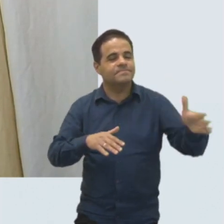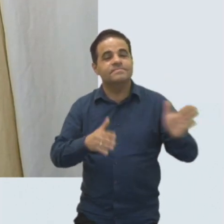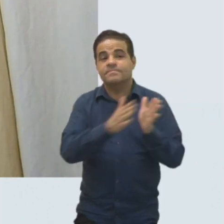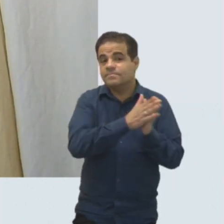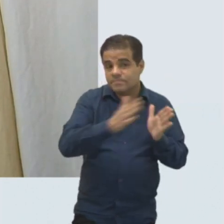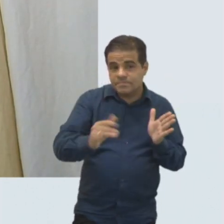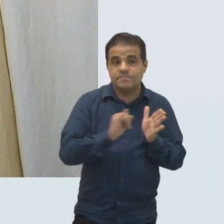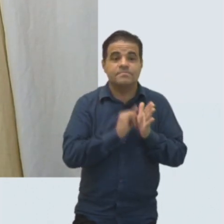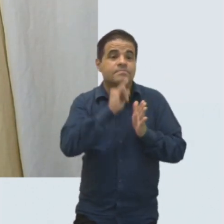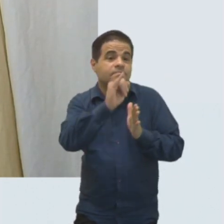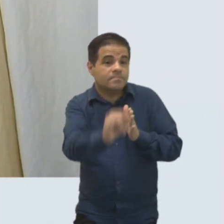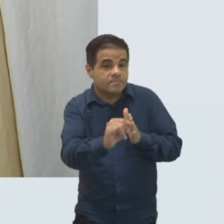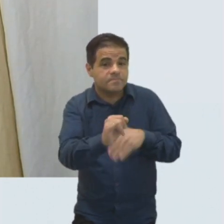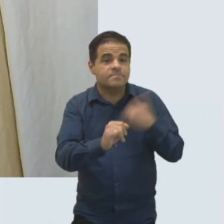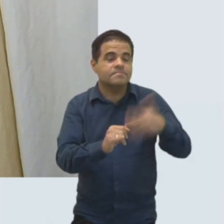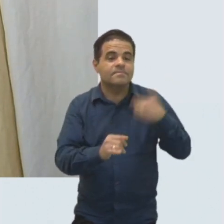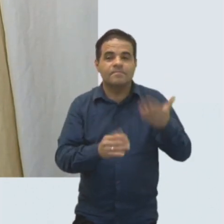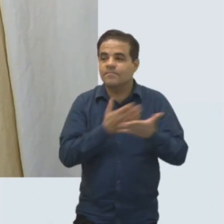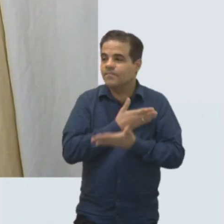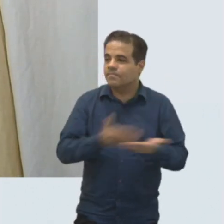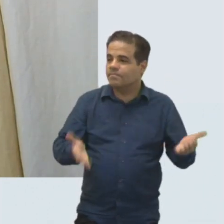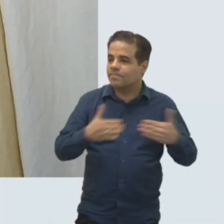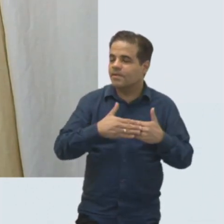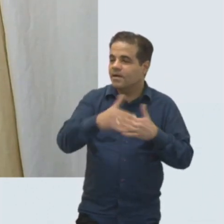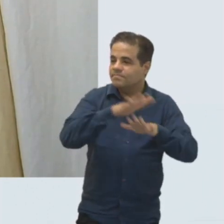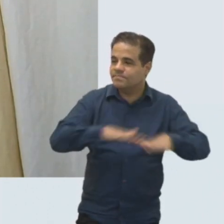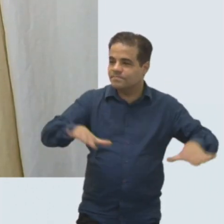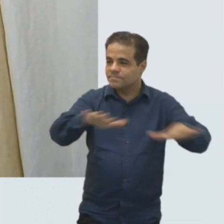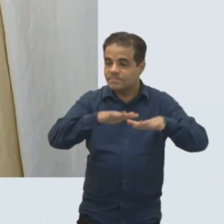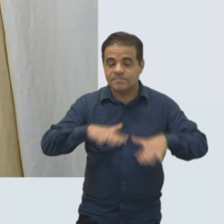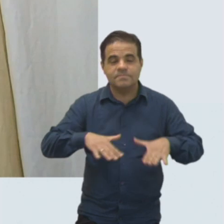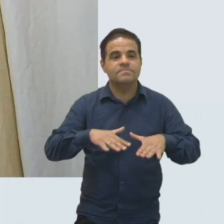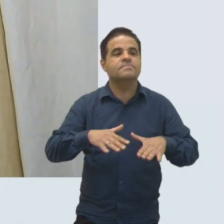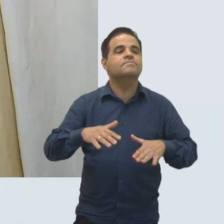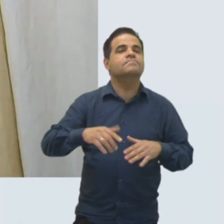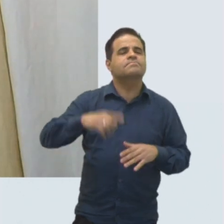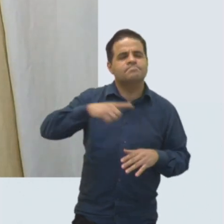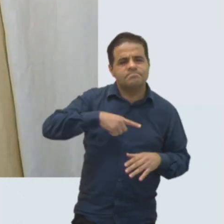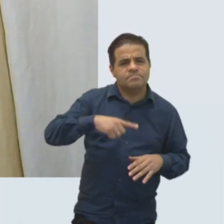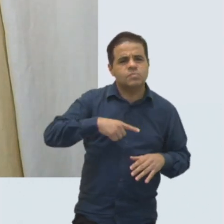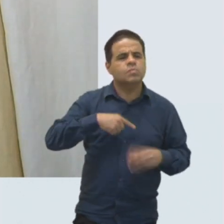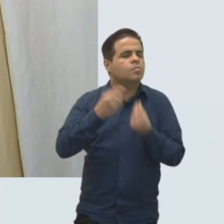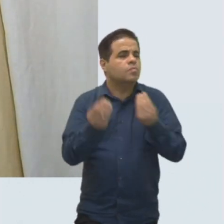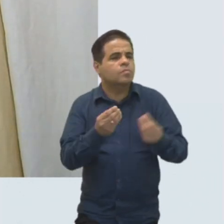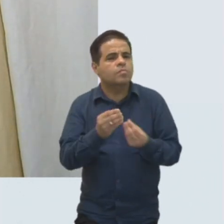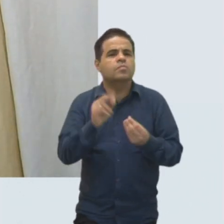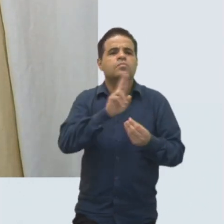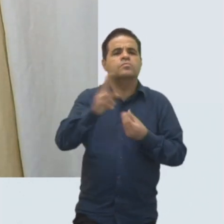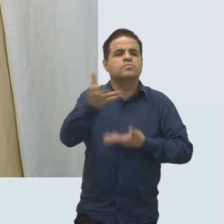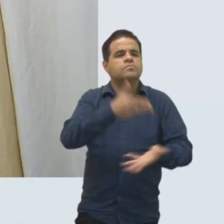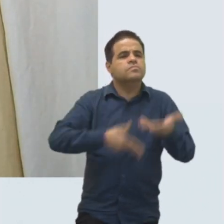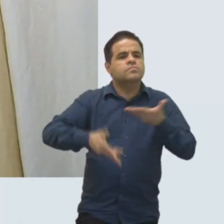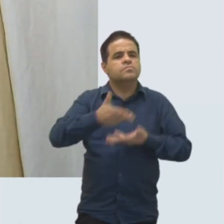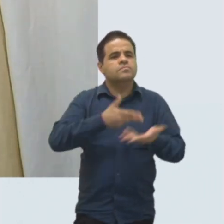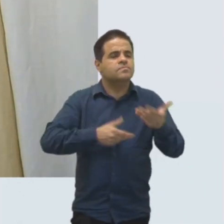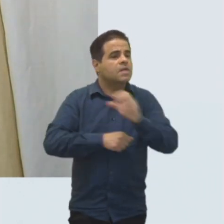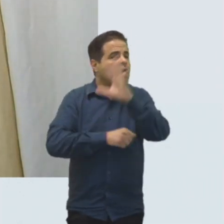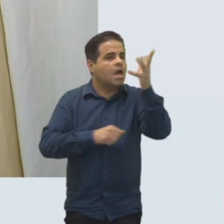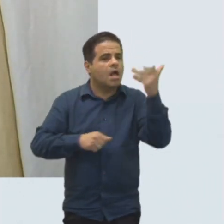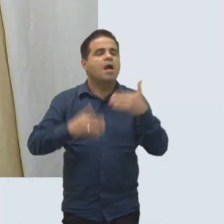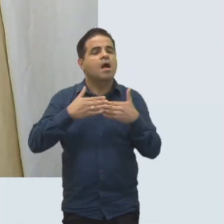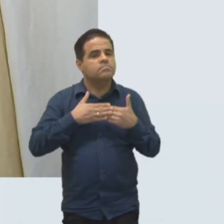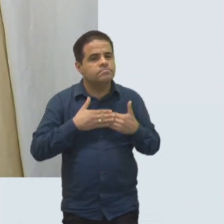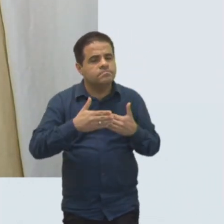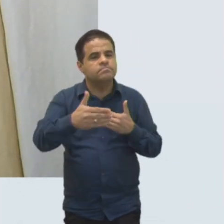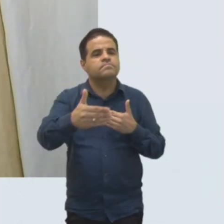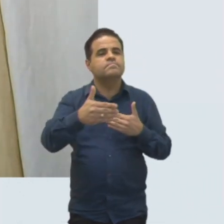pensar tecnologia como relação do homem com a natureza. A ideia era essa, como o homem se relaciona com a natureza. E a partir daí a